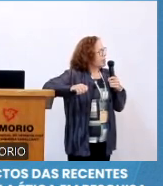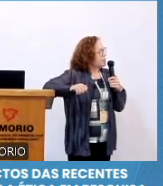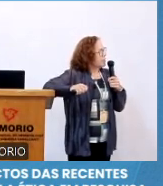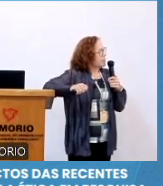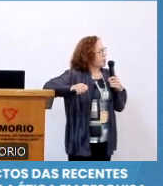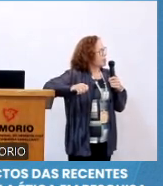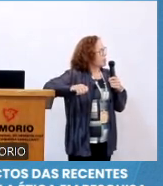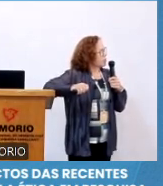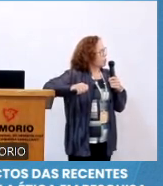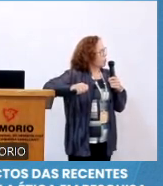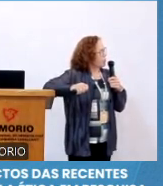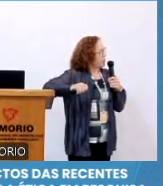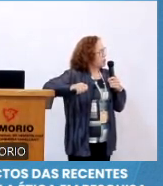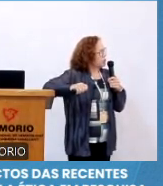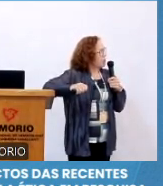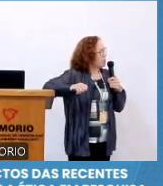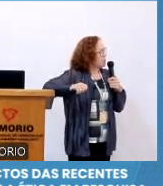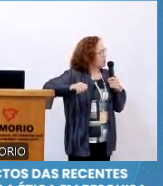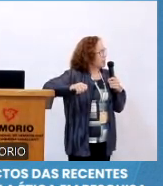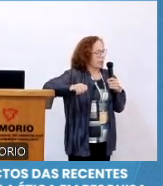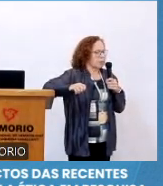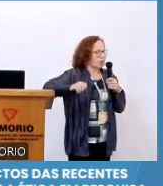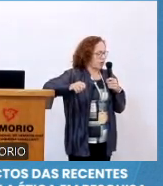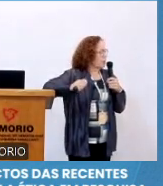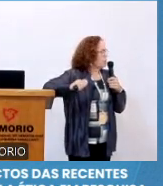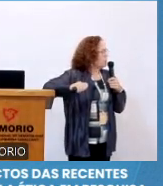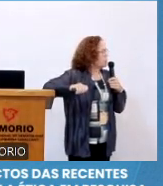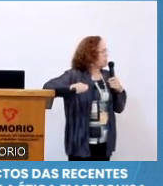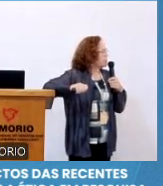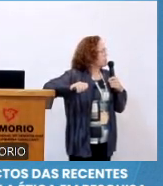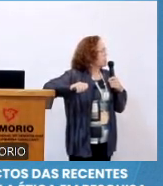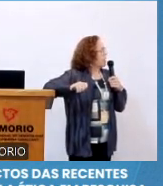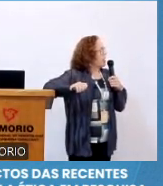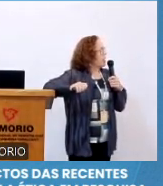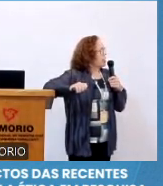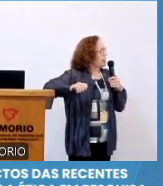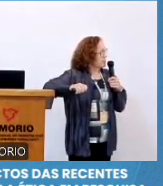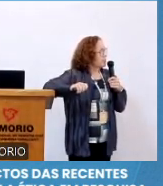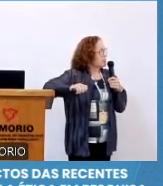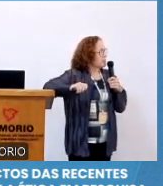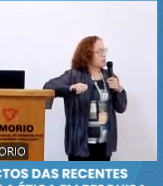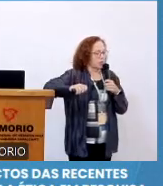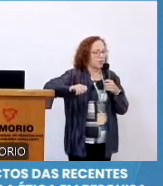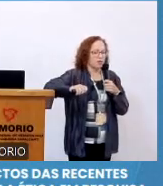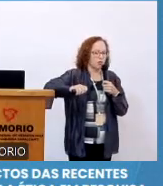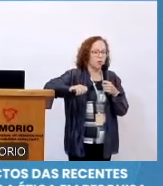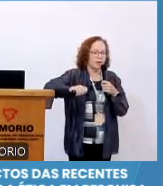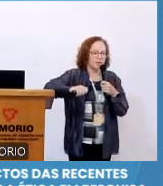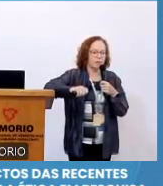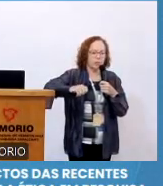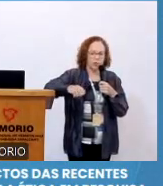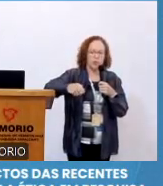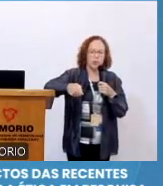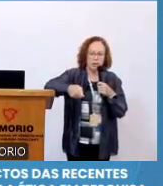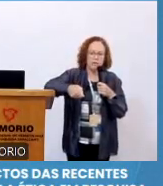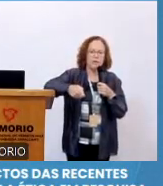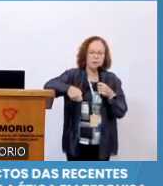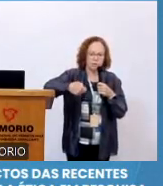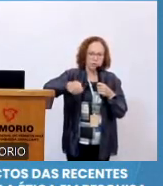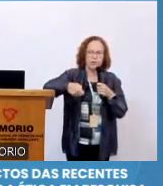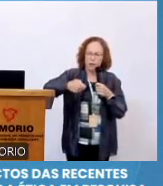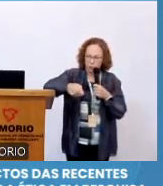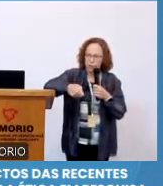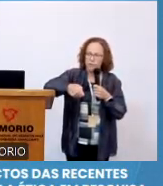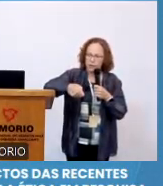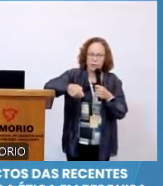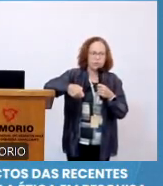Então, esse CEP coordenador comunica os CEPs, aprovei a pesquisa. Essa pesquisa pode ser suspensa por segurança, né?